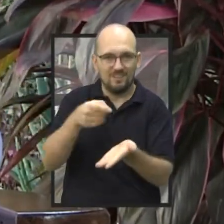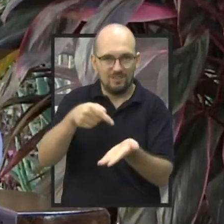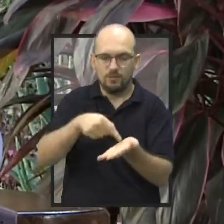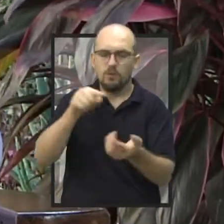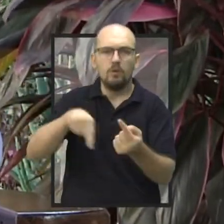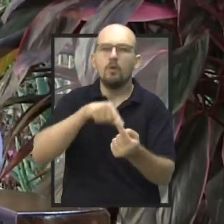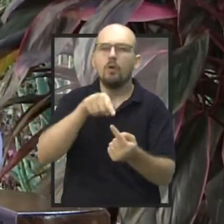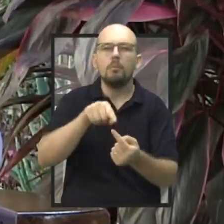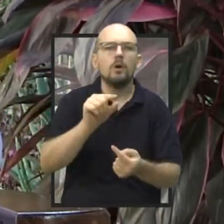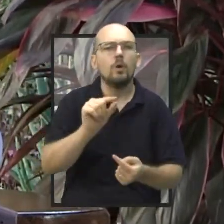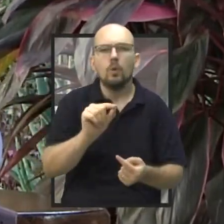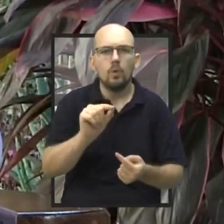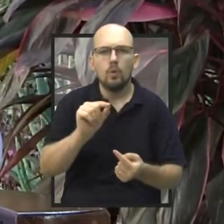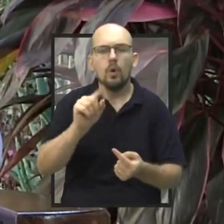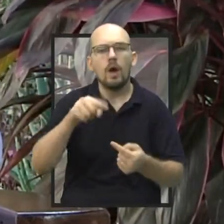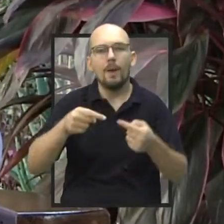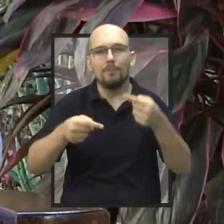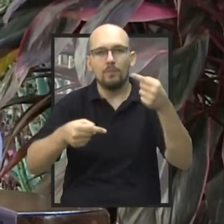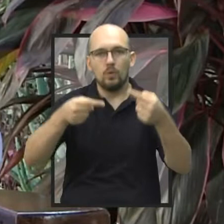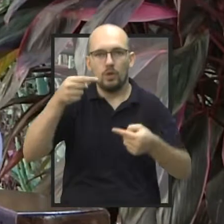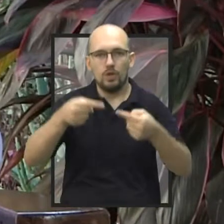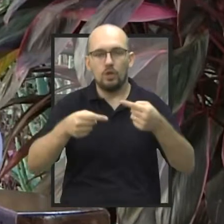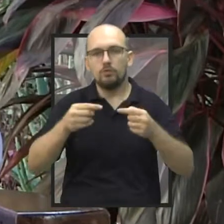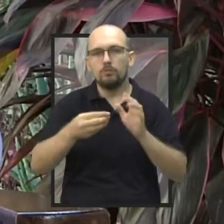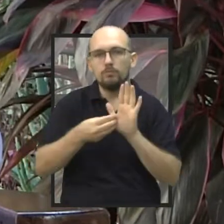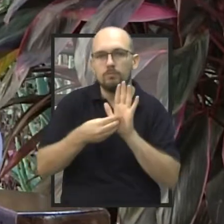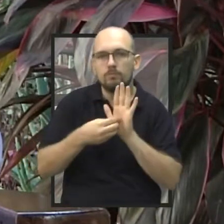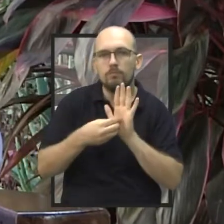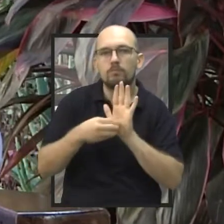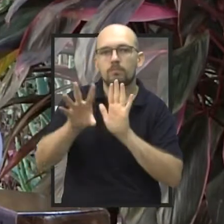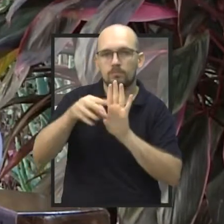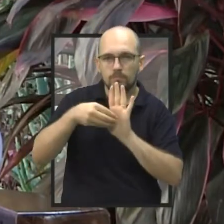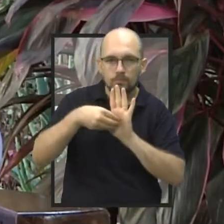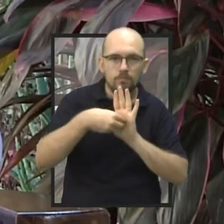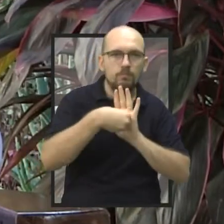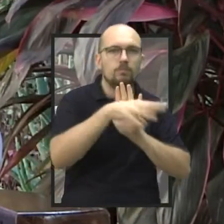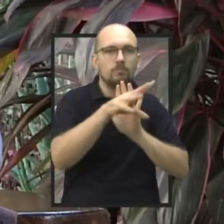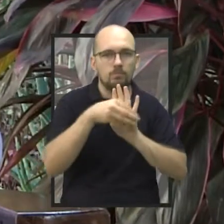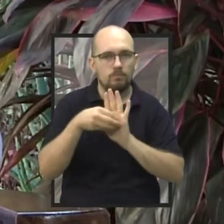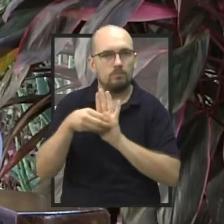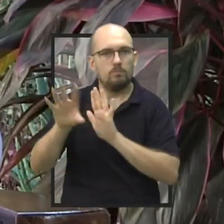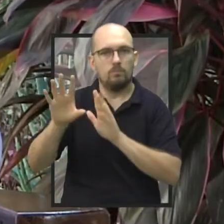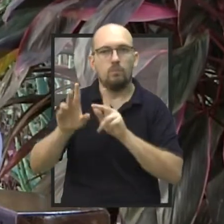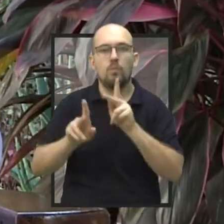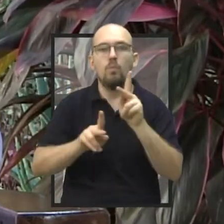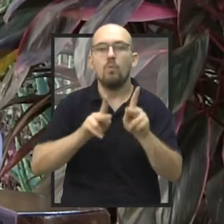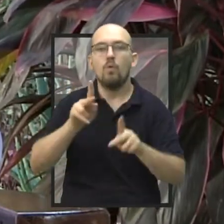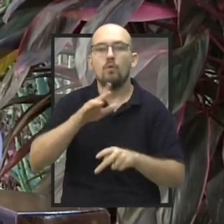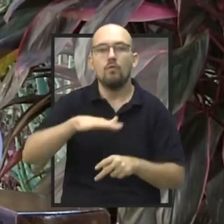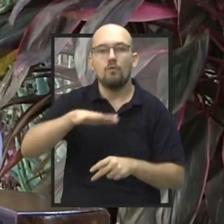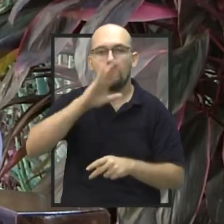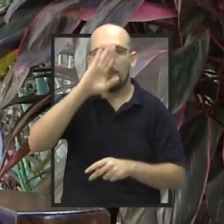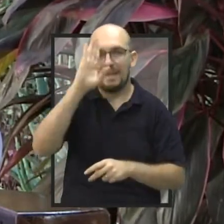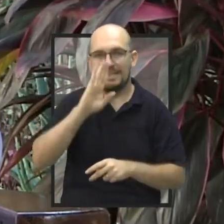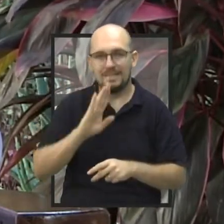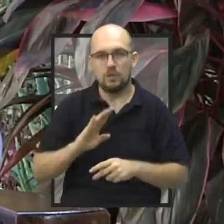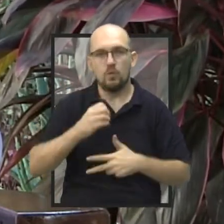é exclusivamente o de transmitir para todos os brasileiros seus